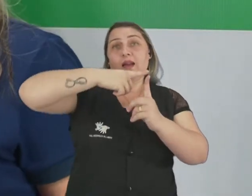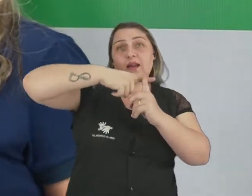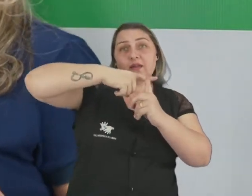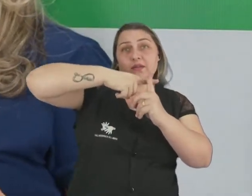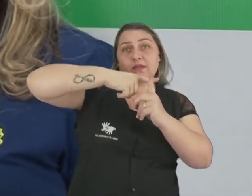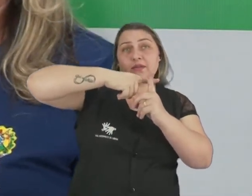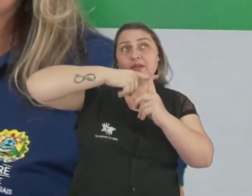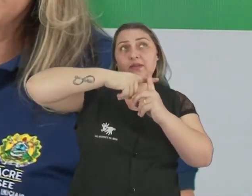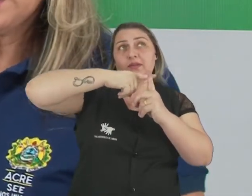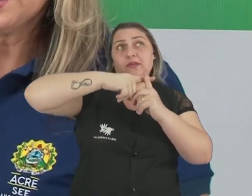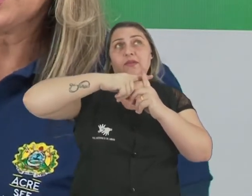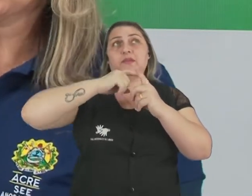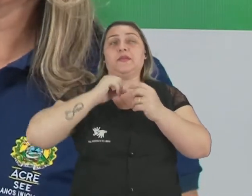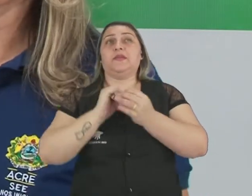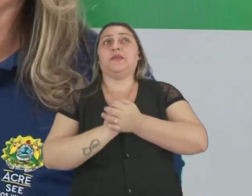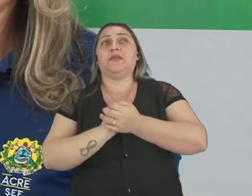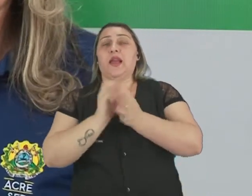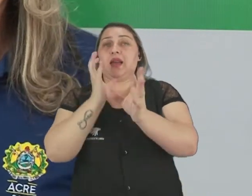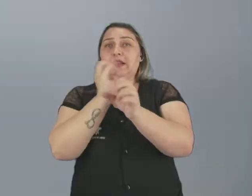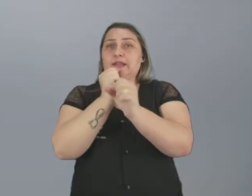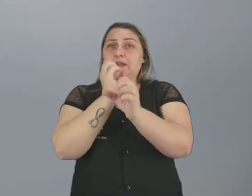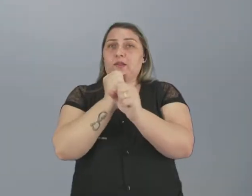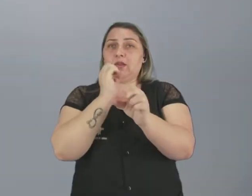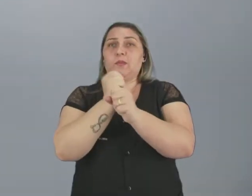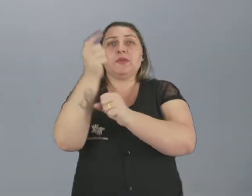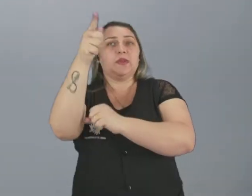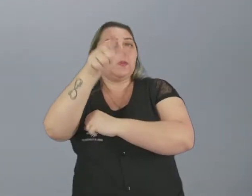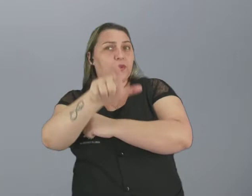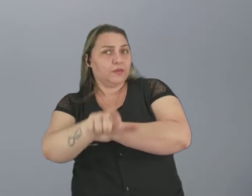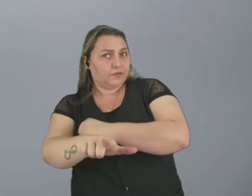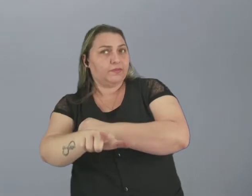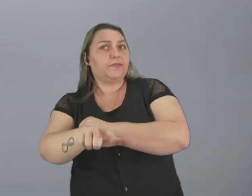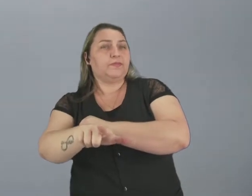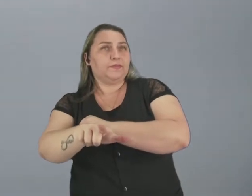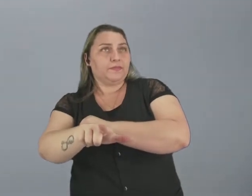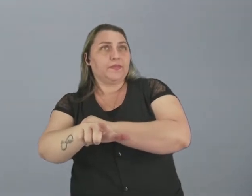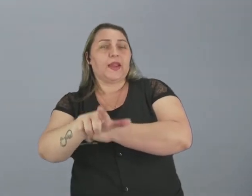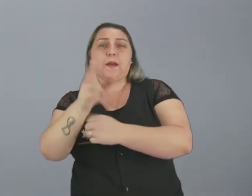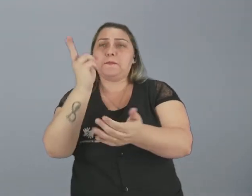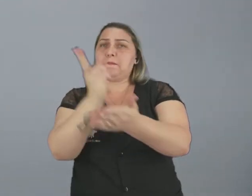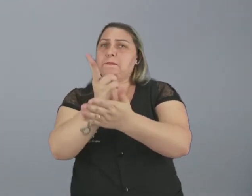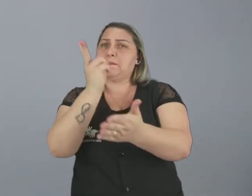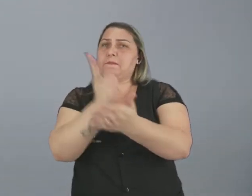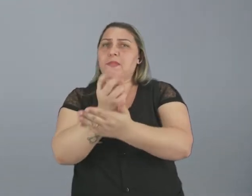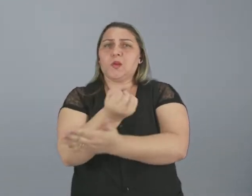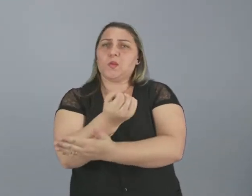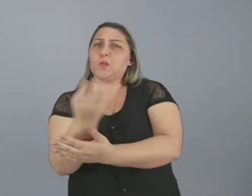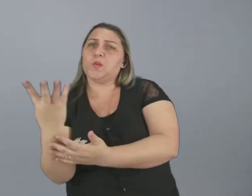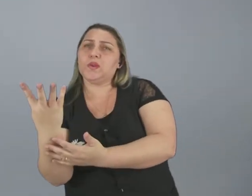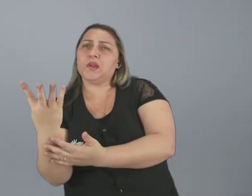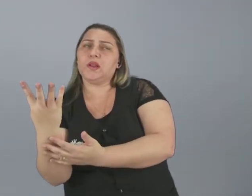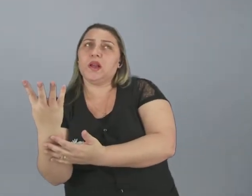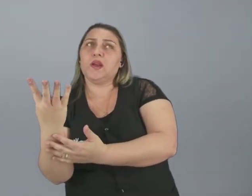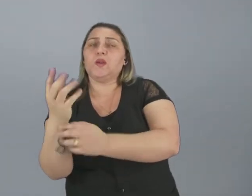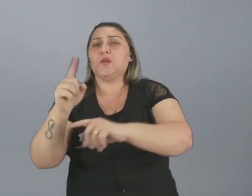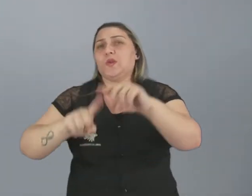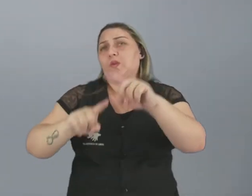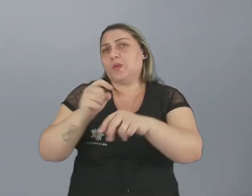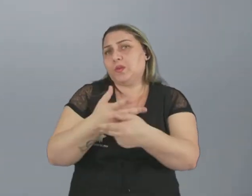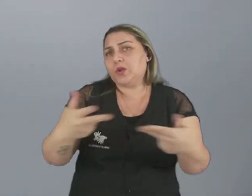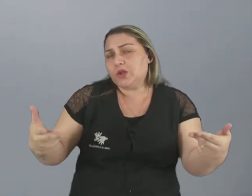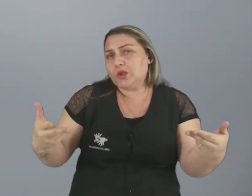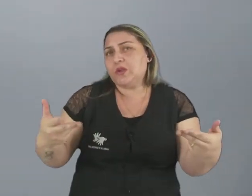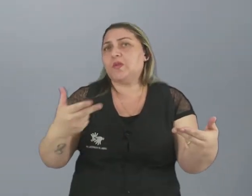adição é essa soma repetidas vezes da mesma quantidade de um objeto,